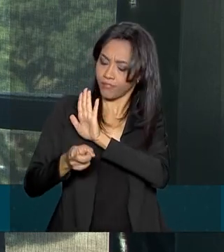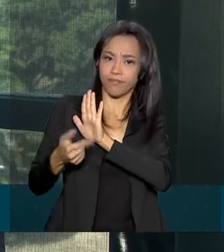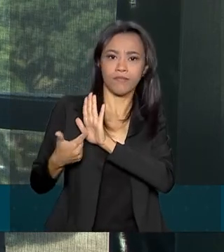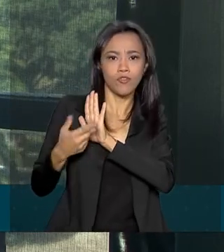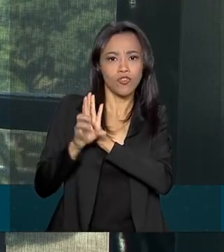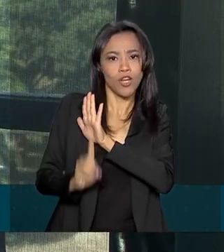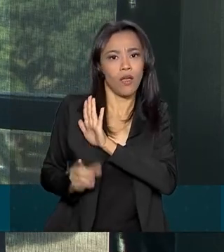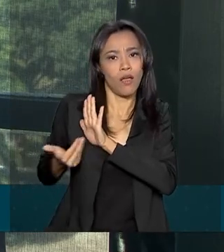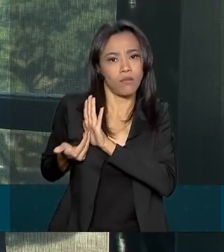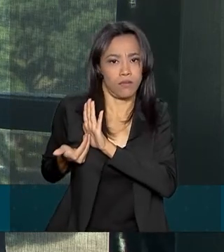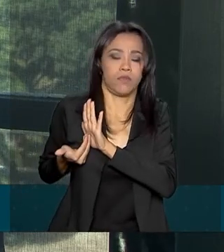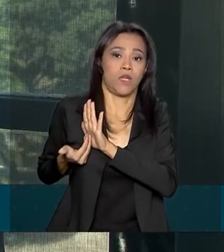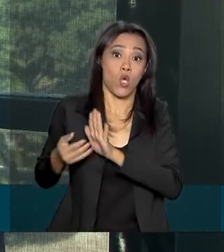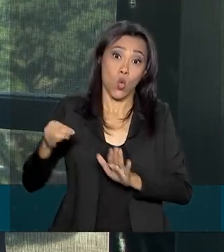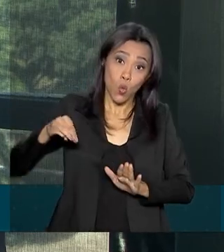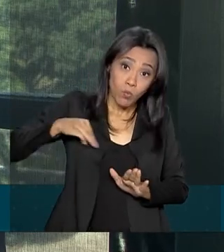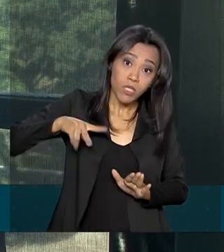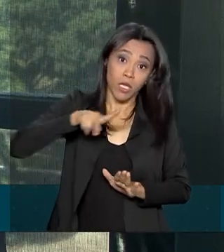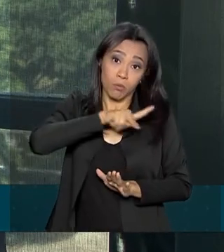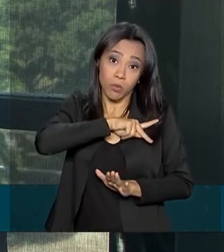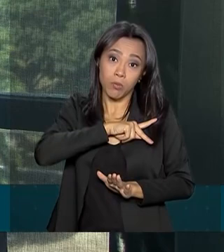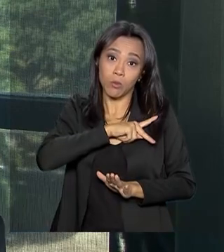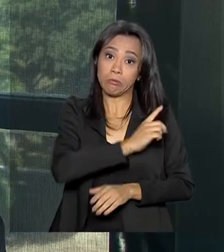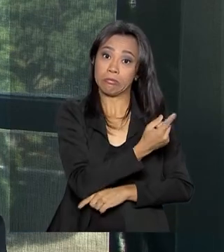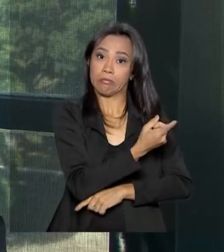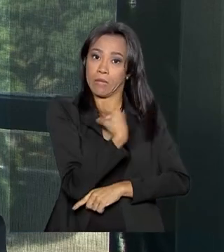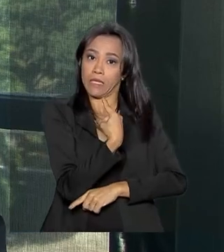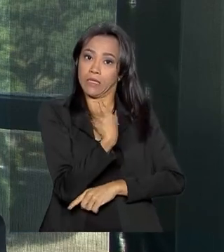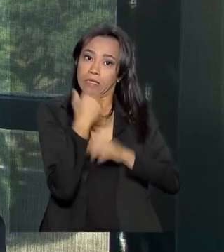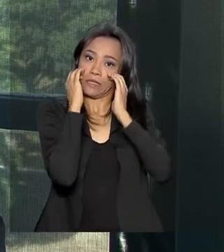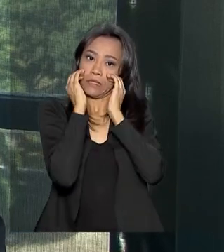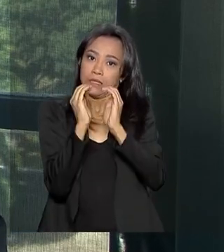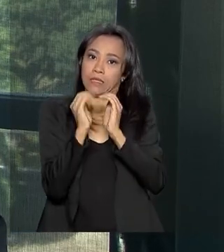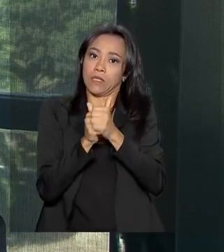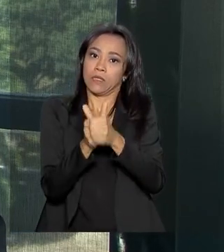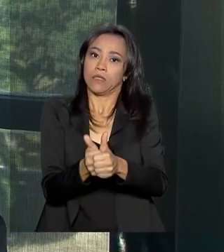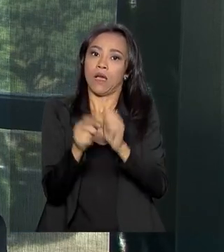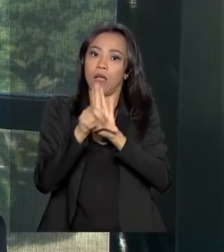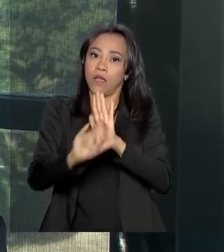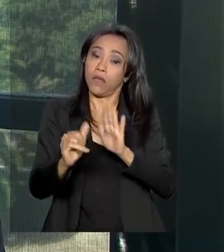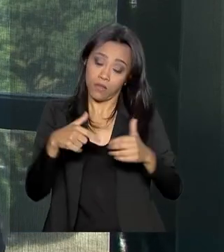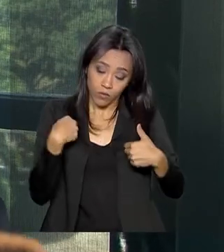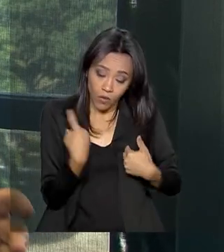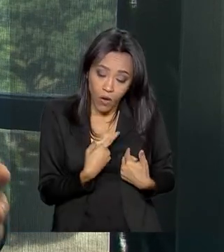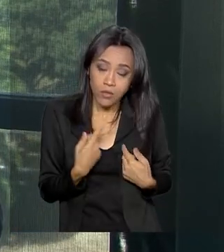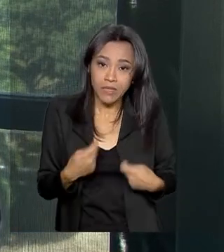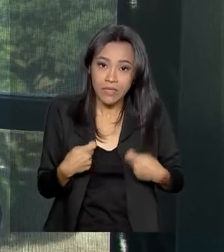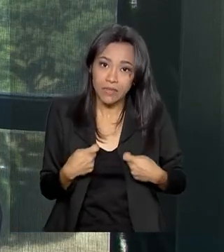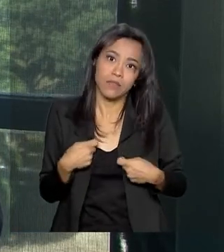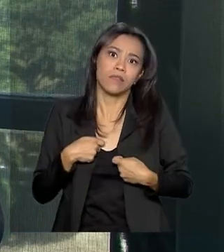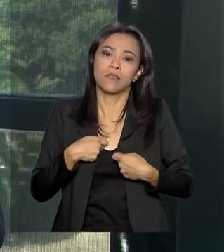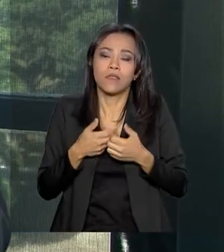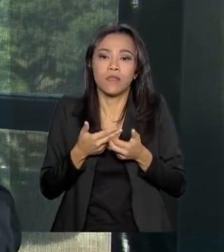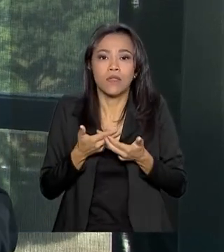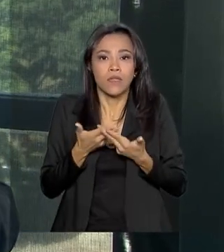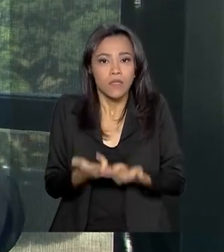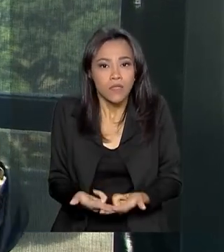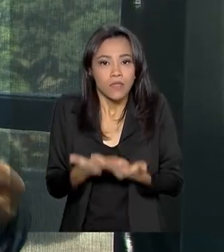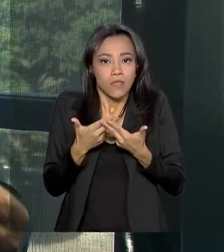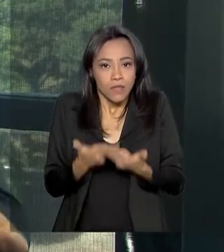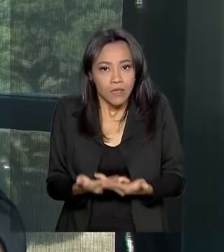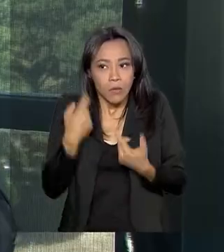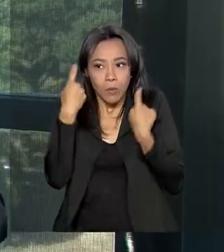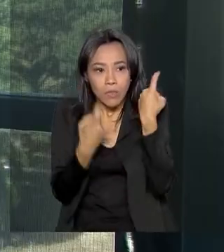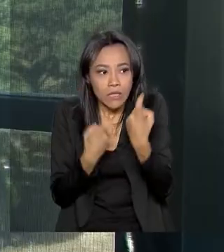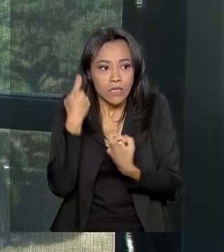Ministério Público nos obrigou a cumprir a lei. E nós temos buscado cumprir com muita parcimônia, com muita